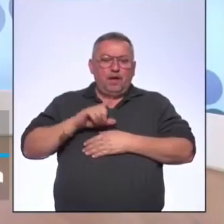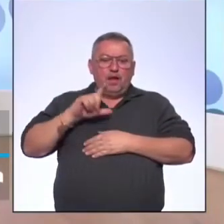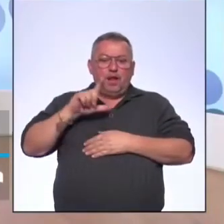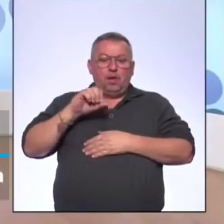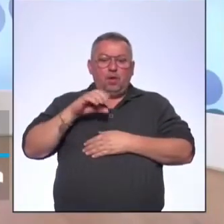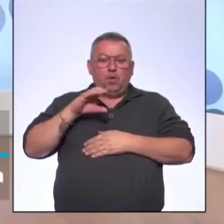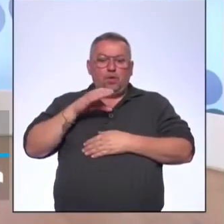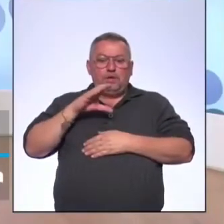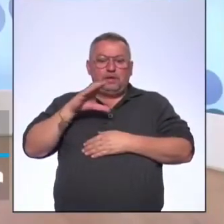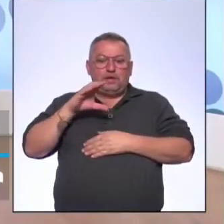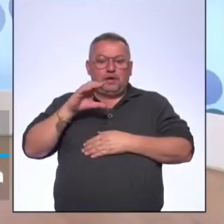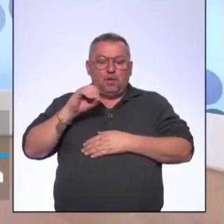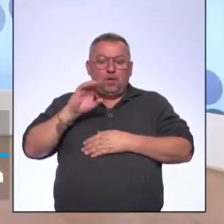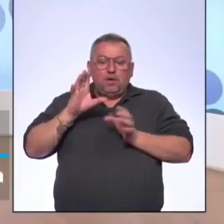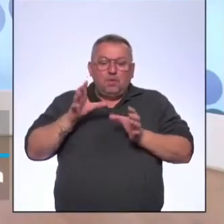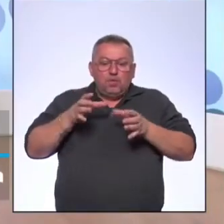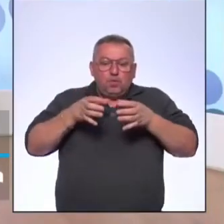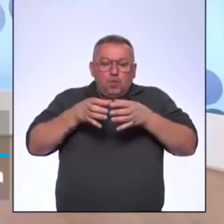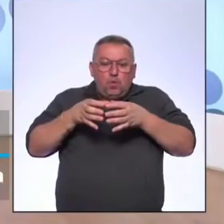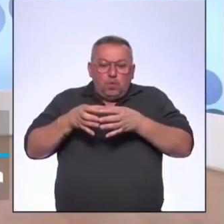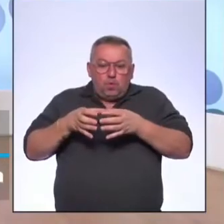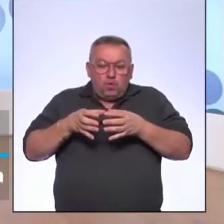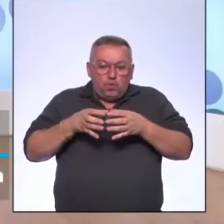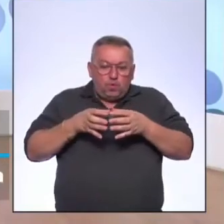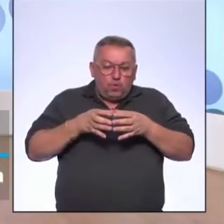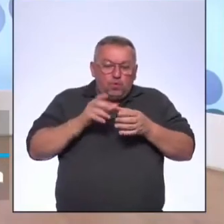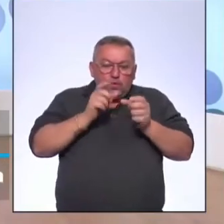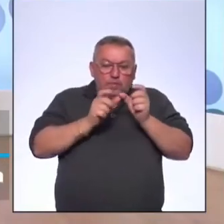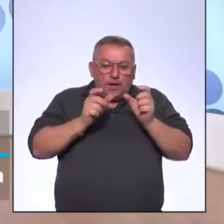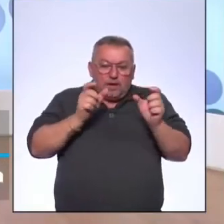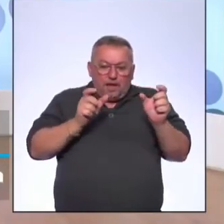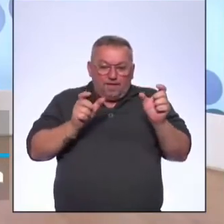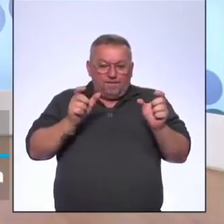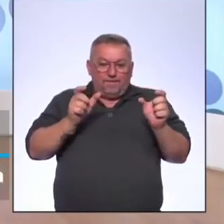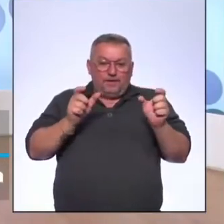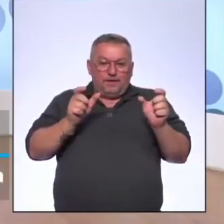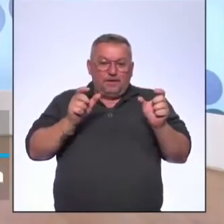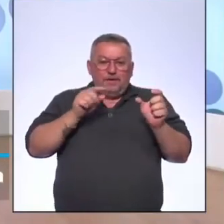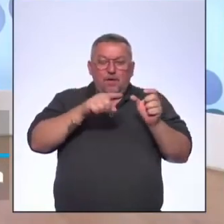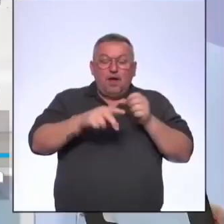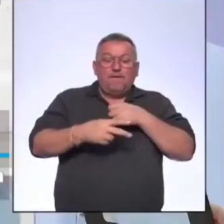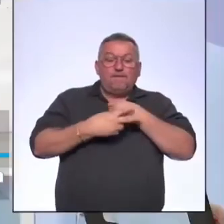um conjuntinho de palavras com o valor de. Então, aqui é a